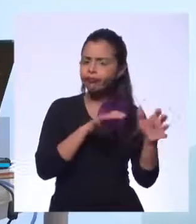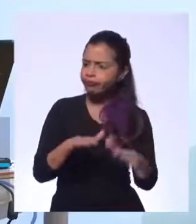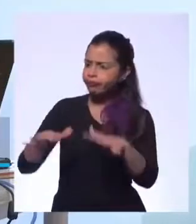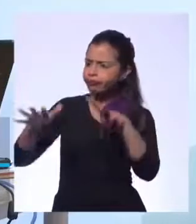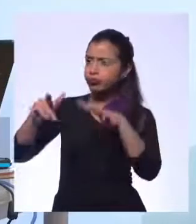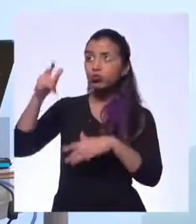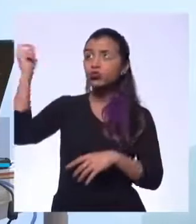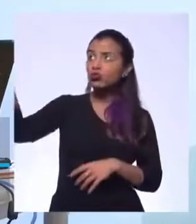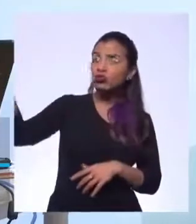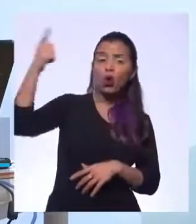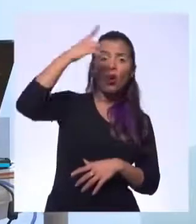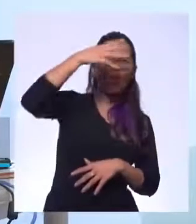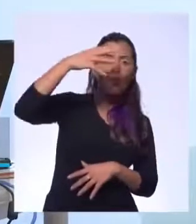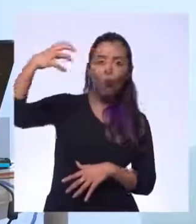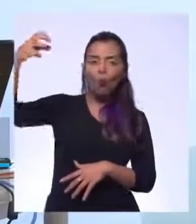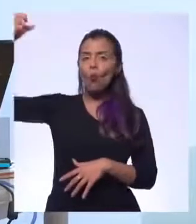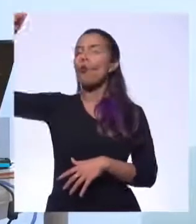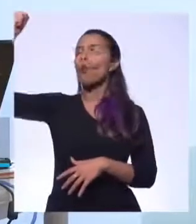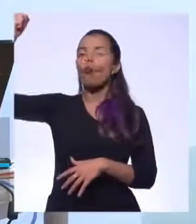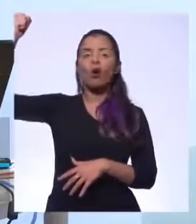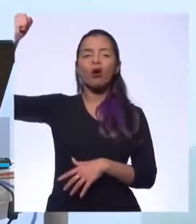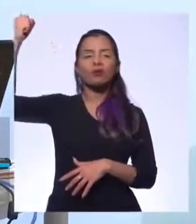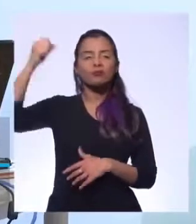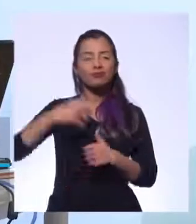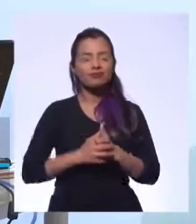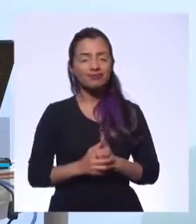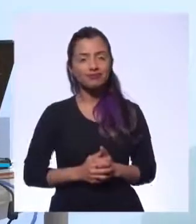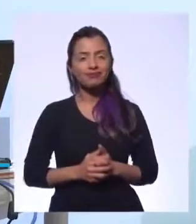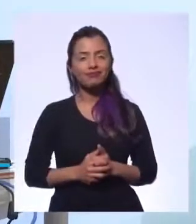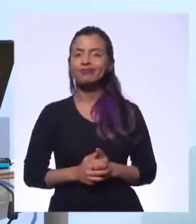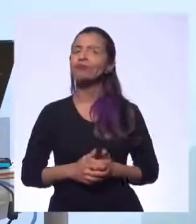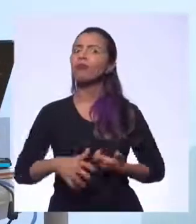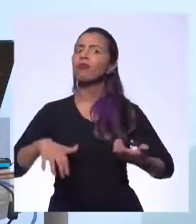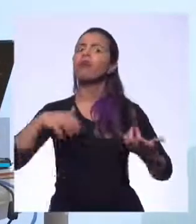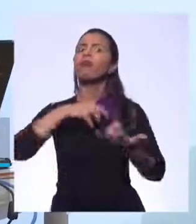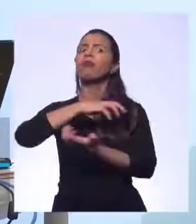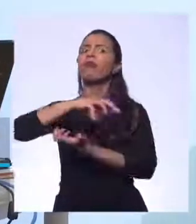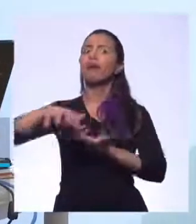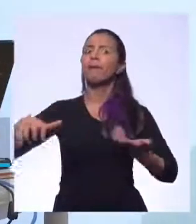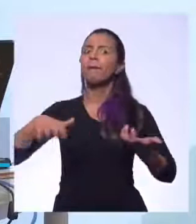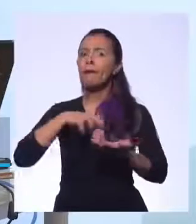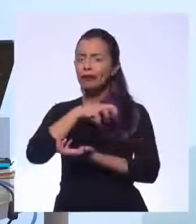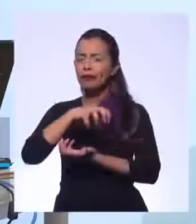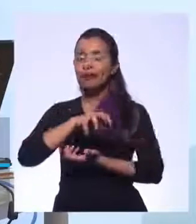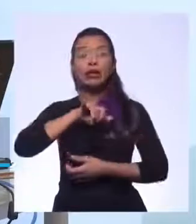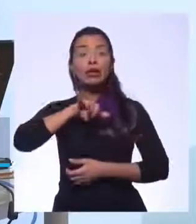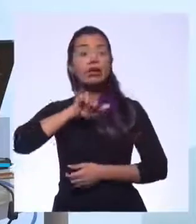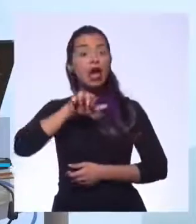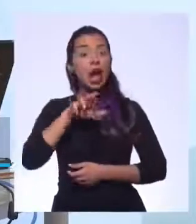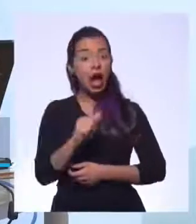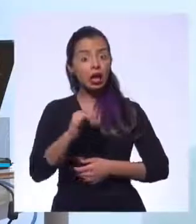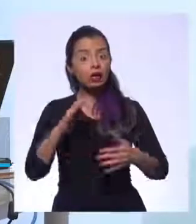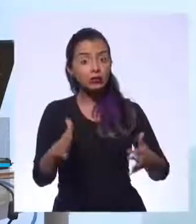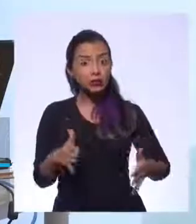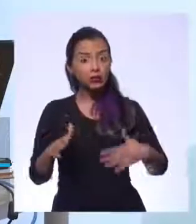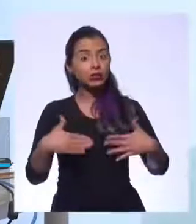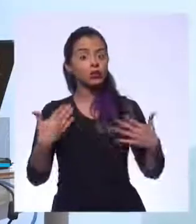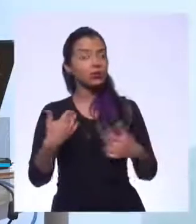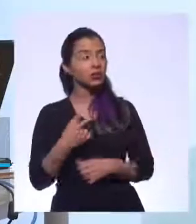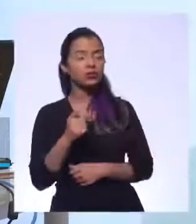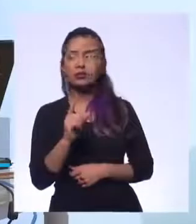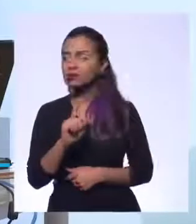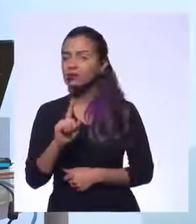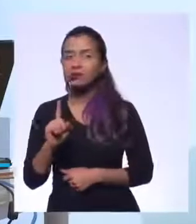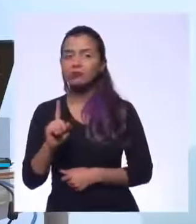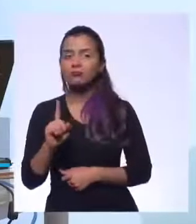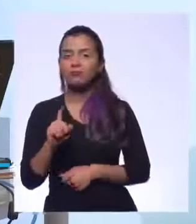se recolheu, orgulhoso de sua amada. Foi um rebuliço só. Yara, assustada, resolveu se recolher no